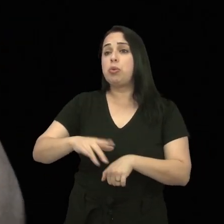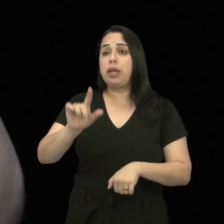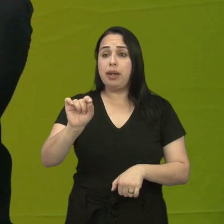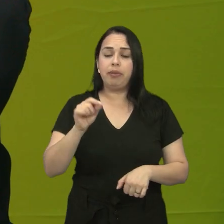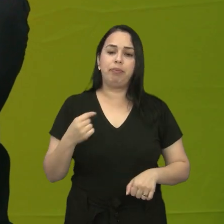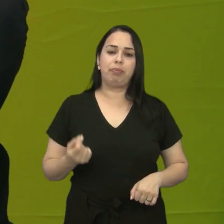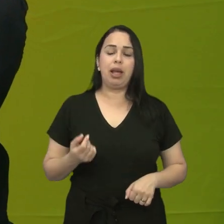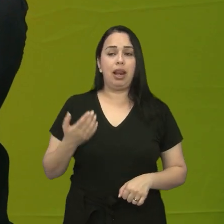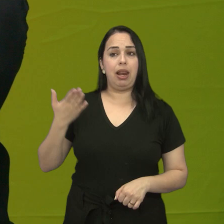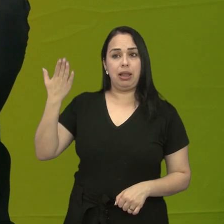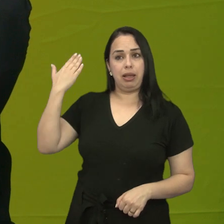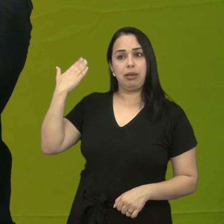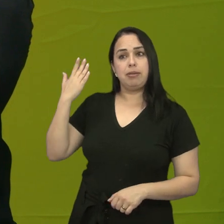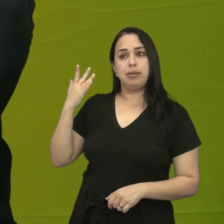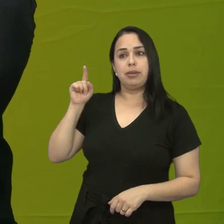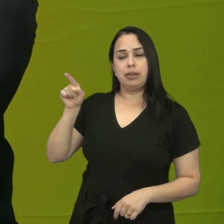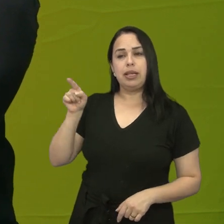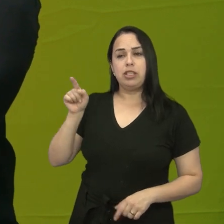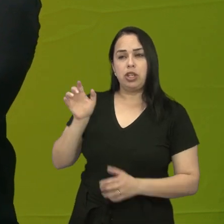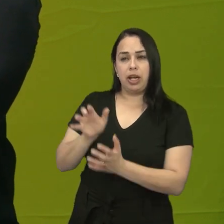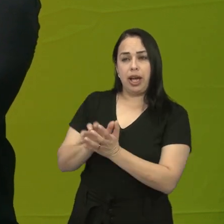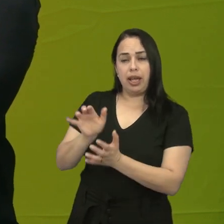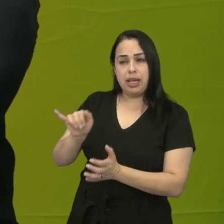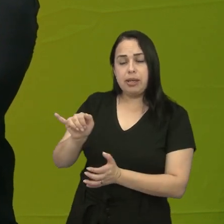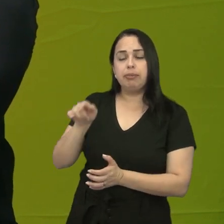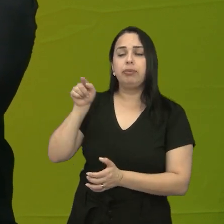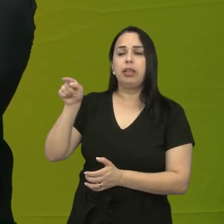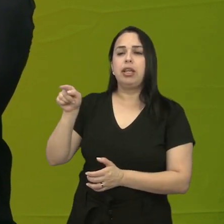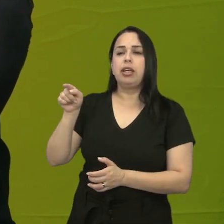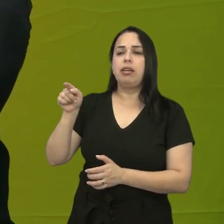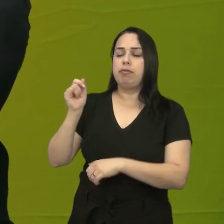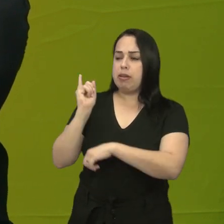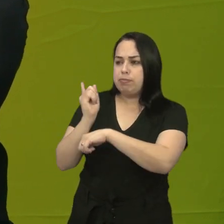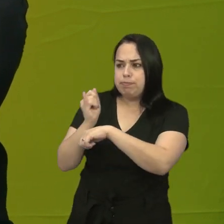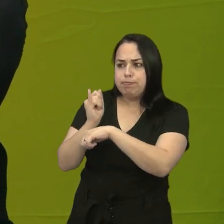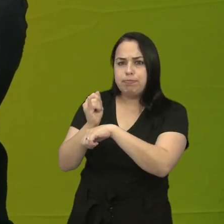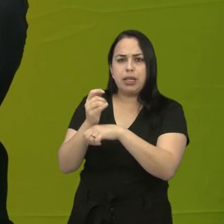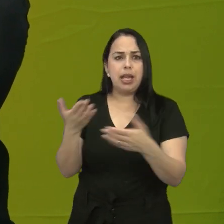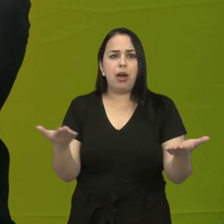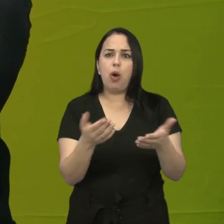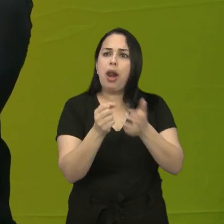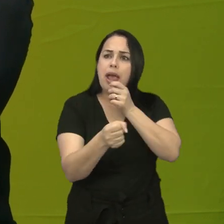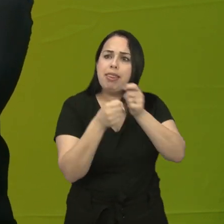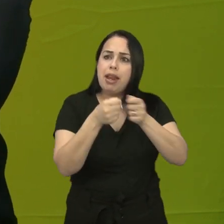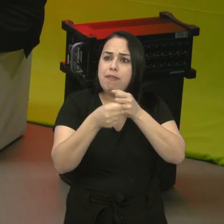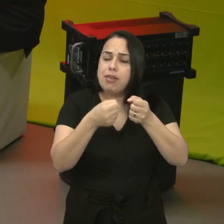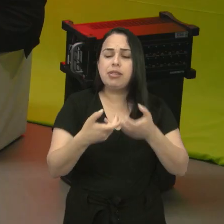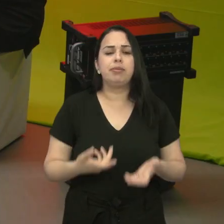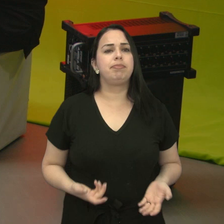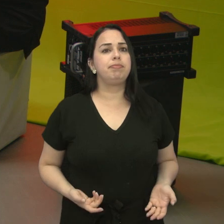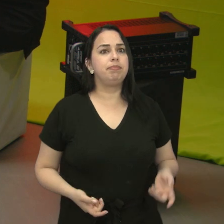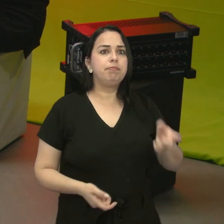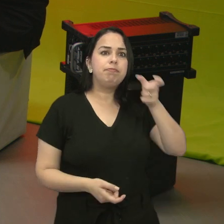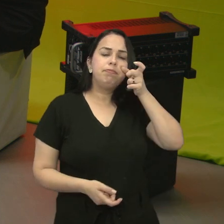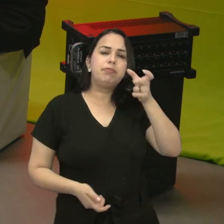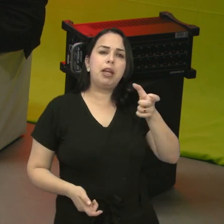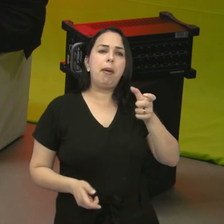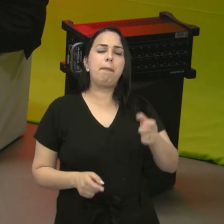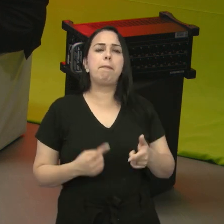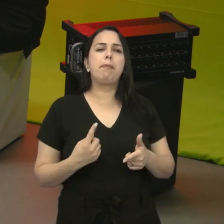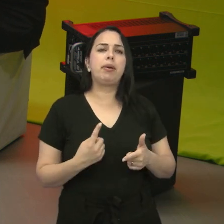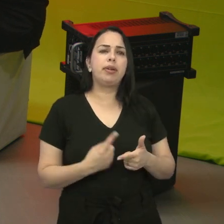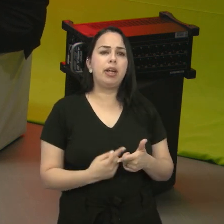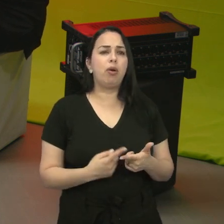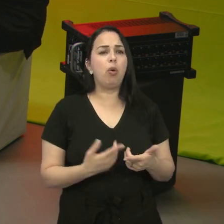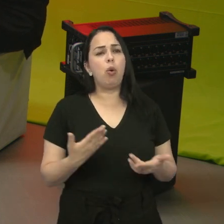Parque da Cidade lá em Jacareí e agora a estreia do documentário com as entrevistas dessas mulheres. É interessante isso, né? Porque